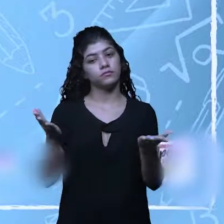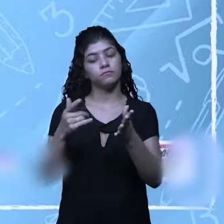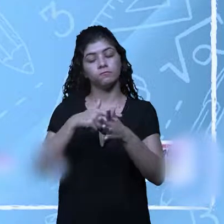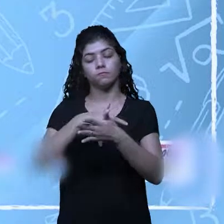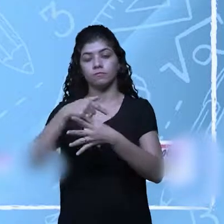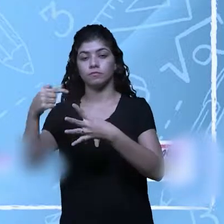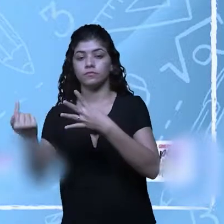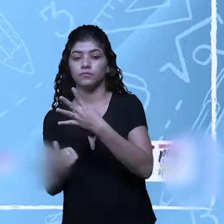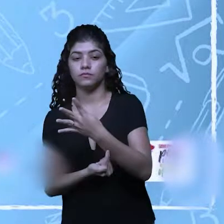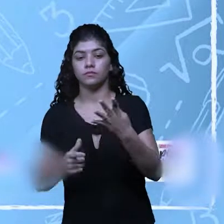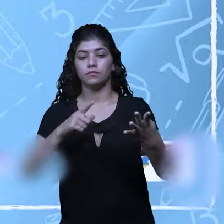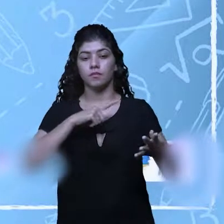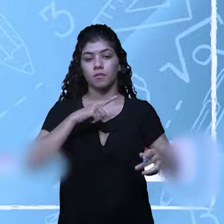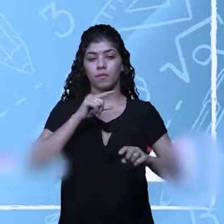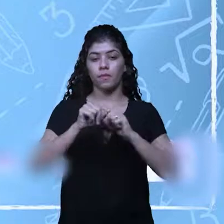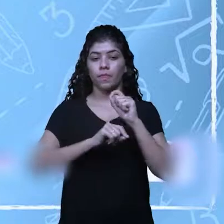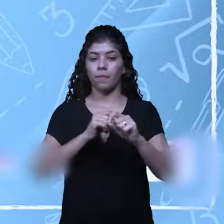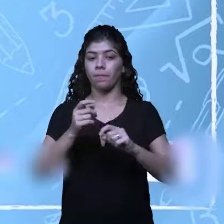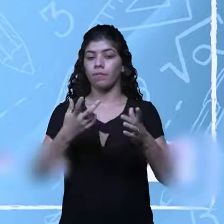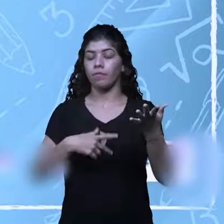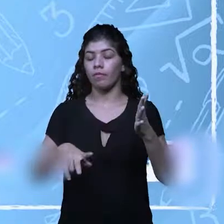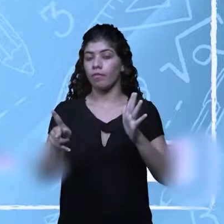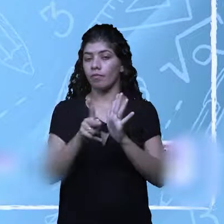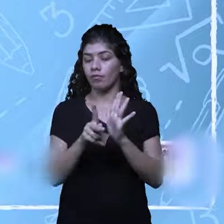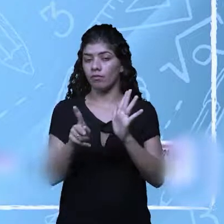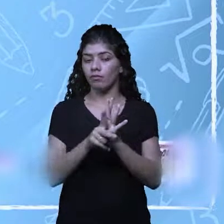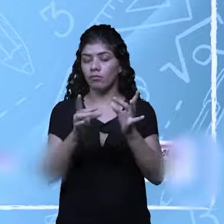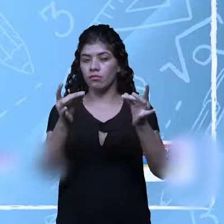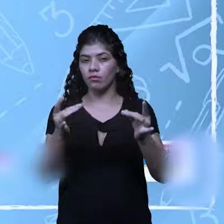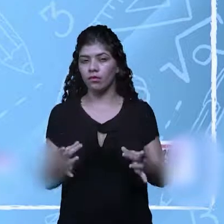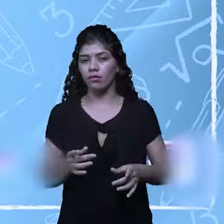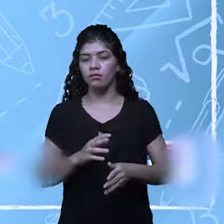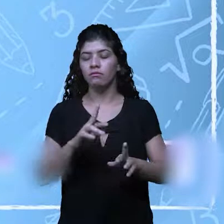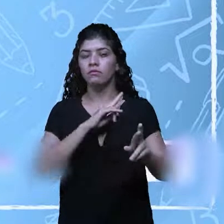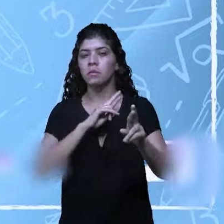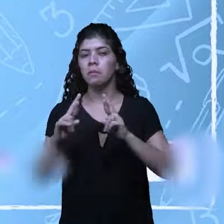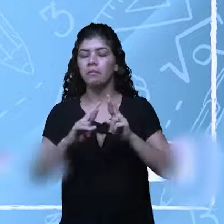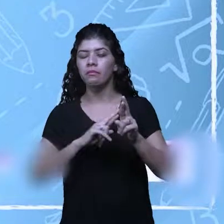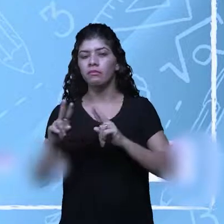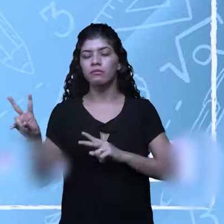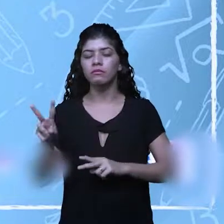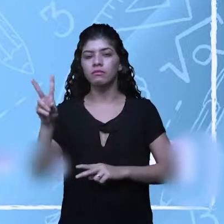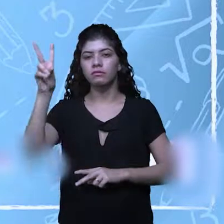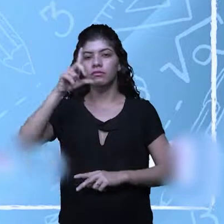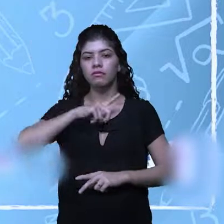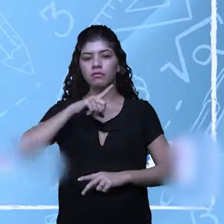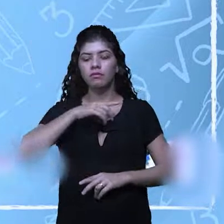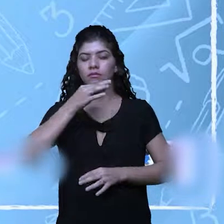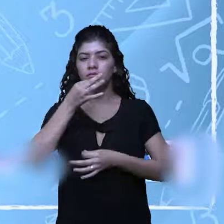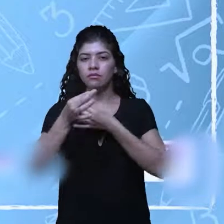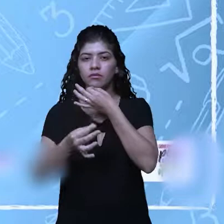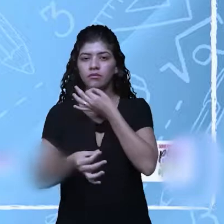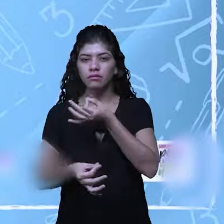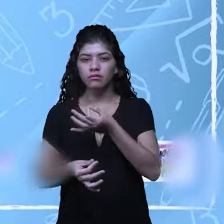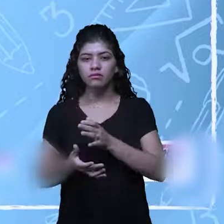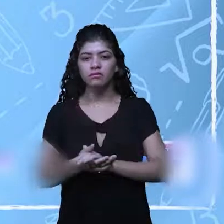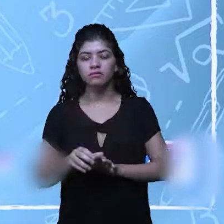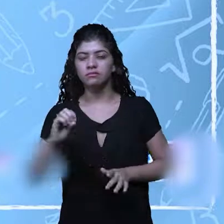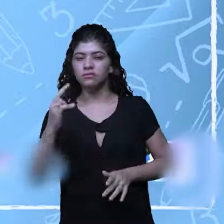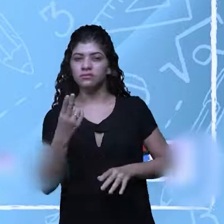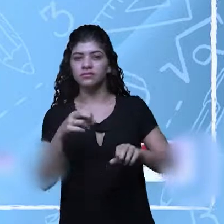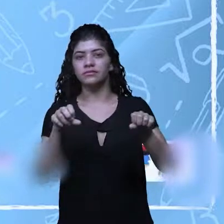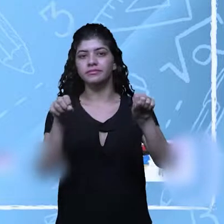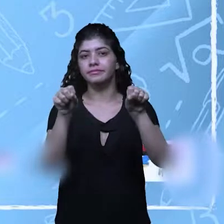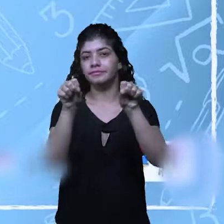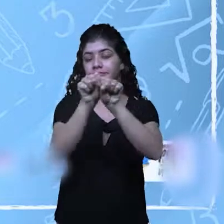estabelece, sob condições especificadas, a relação entre os valores indicados por um instrumento ou sistema